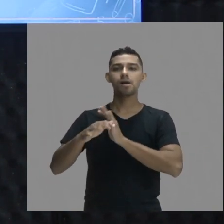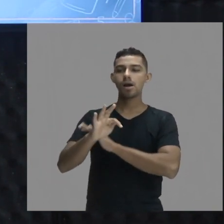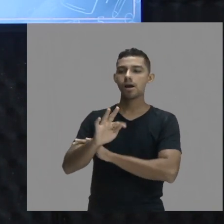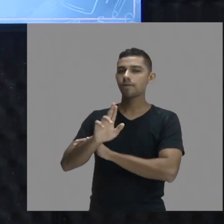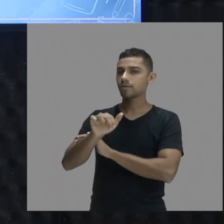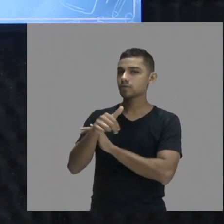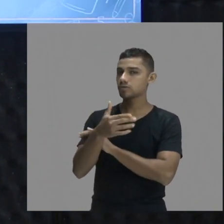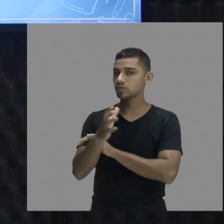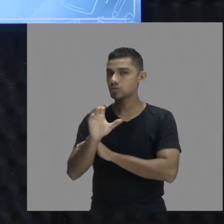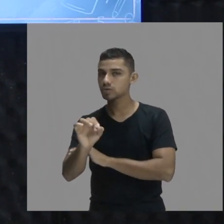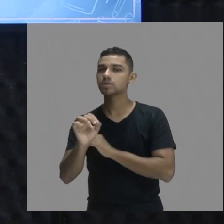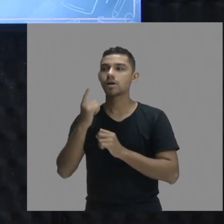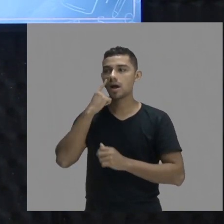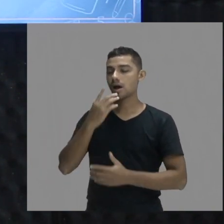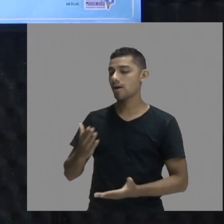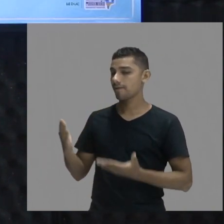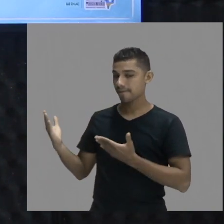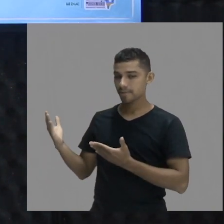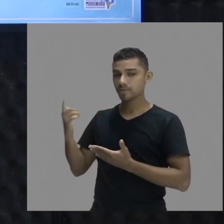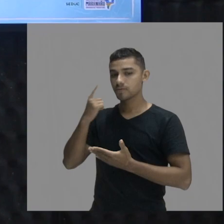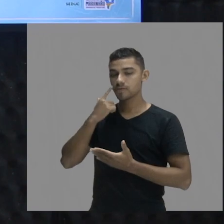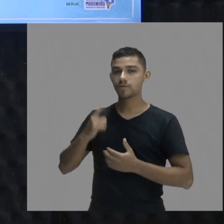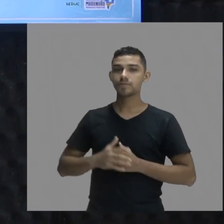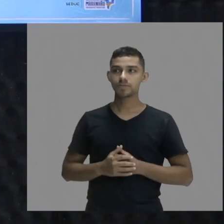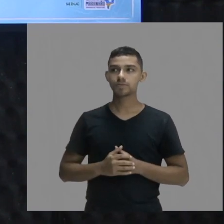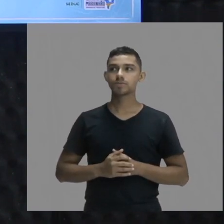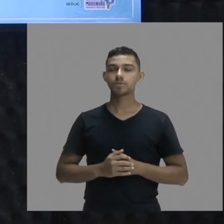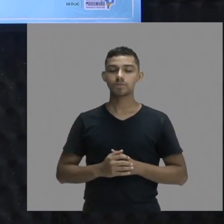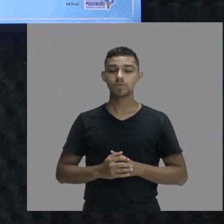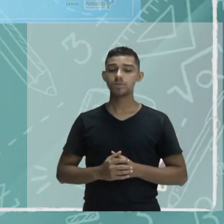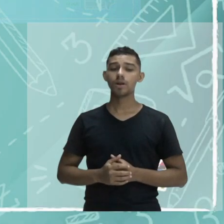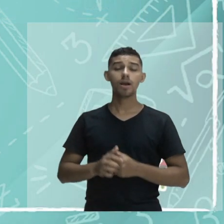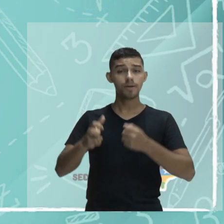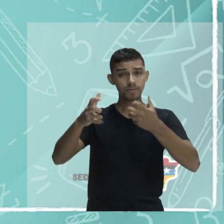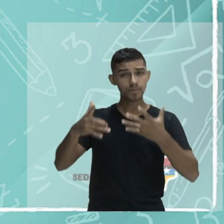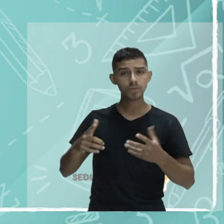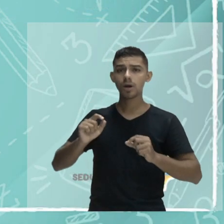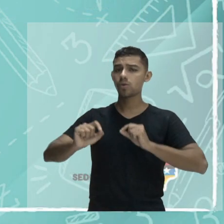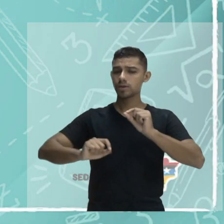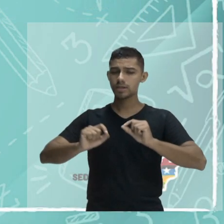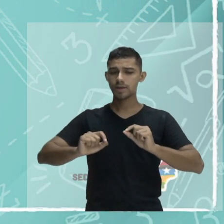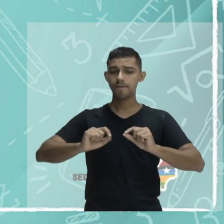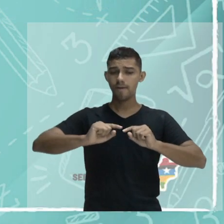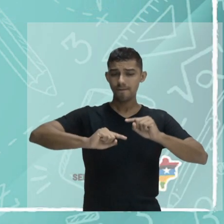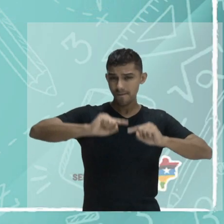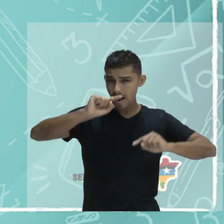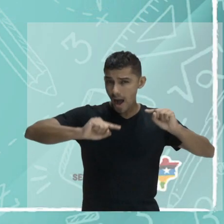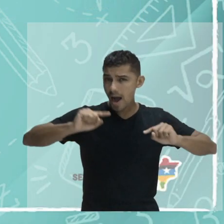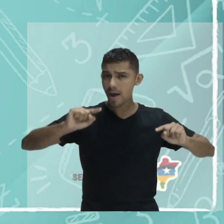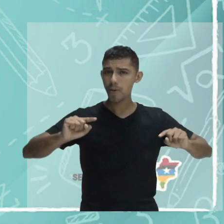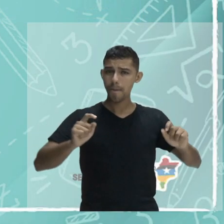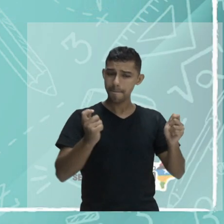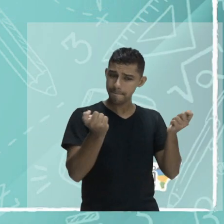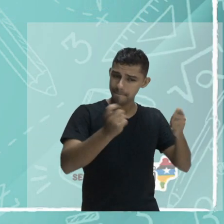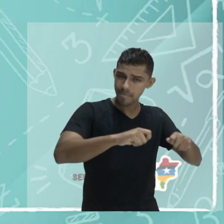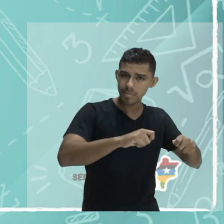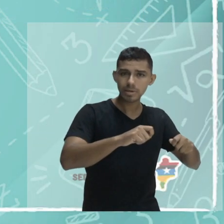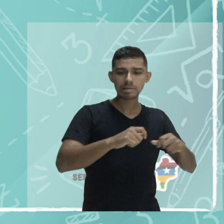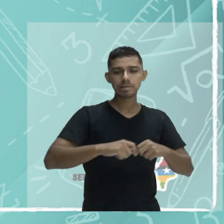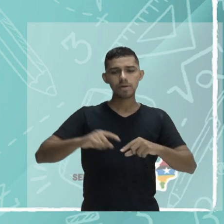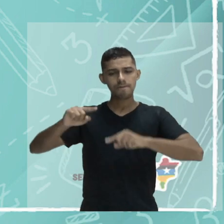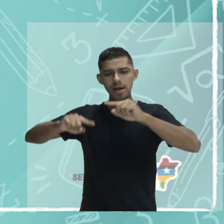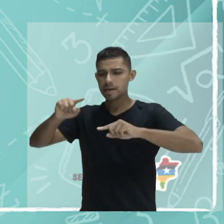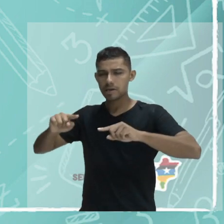também bastante importante que está aí na nossa vida. Okay? Então a gente vai falar o que é uma variável dependente, o que é uma variável